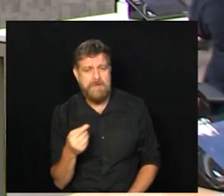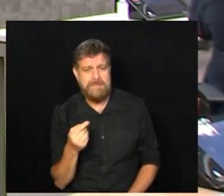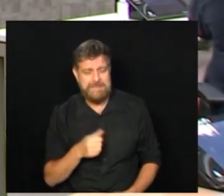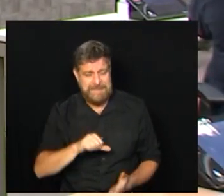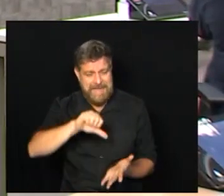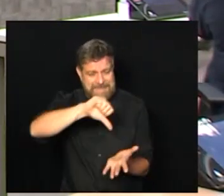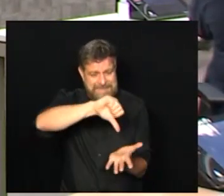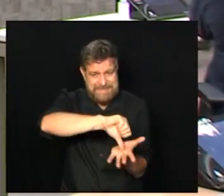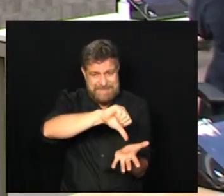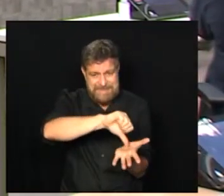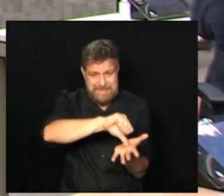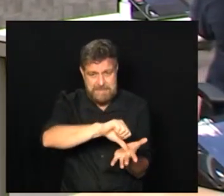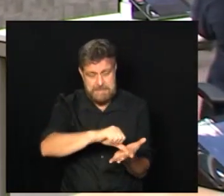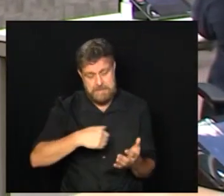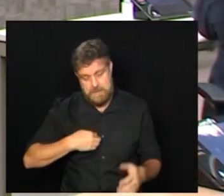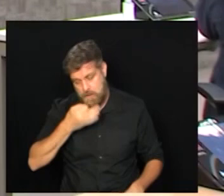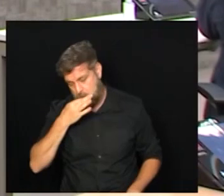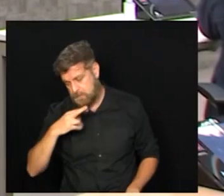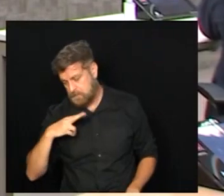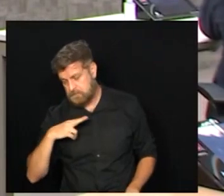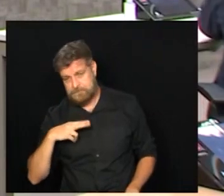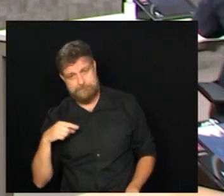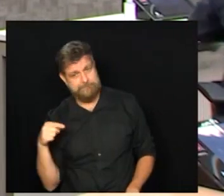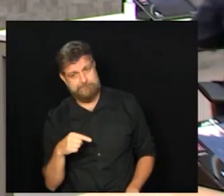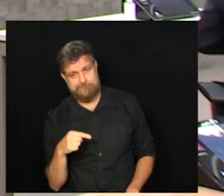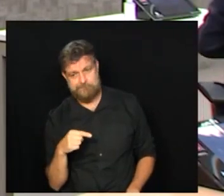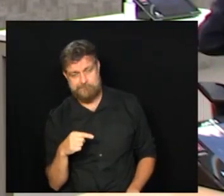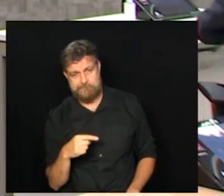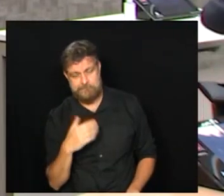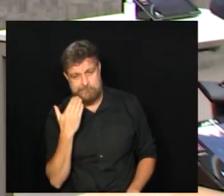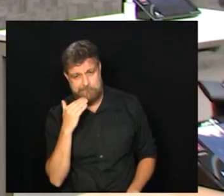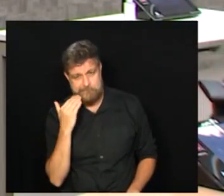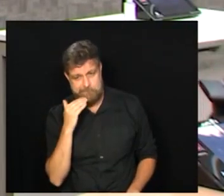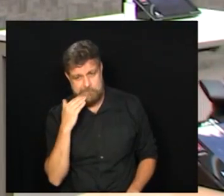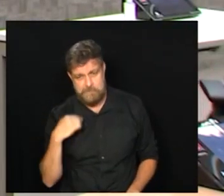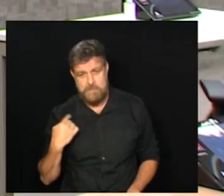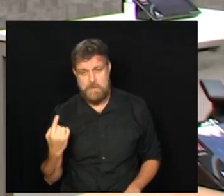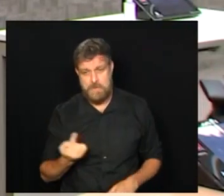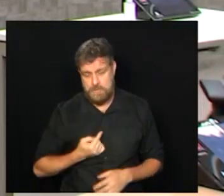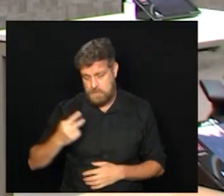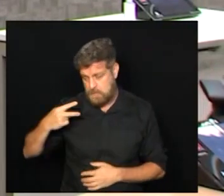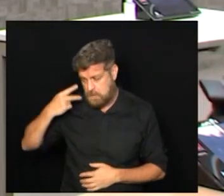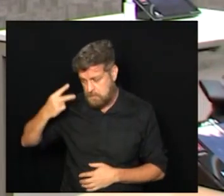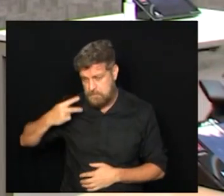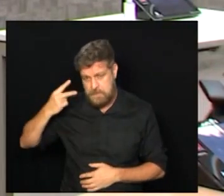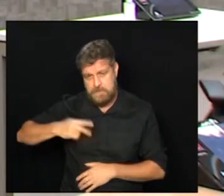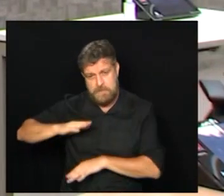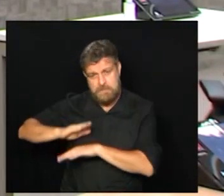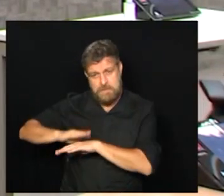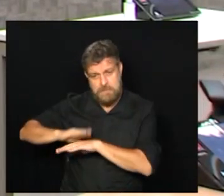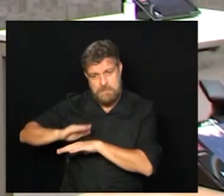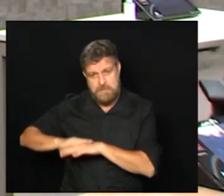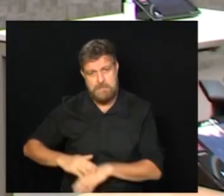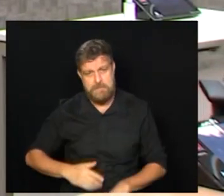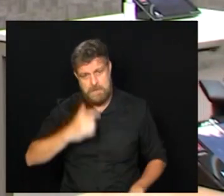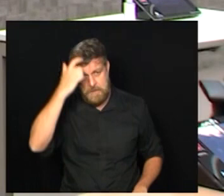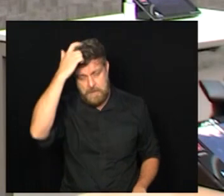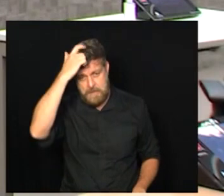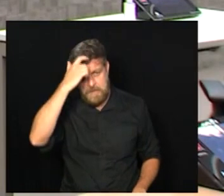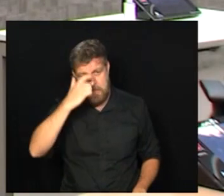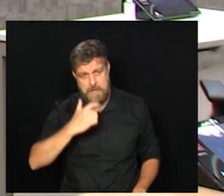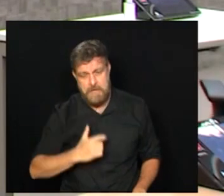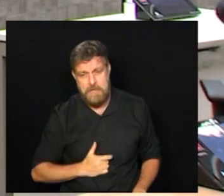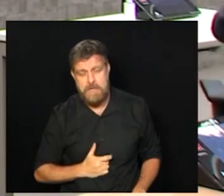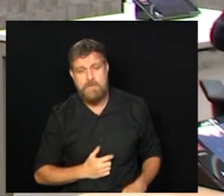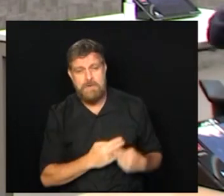sede no momento, que no meu ponto de vista não é a sede. Então nós como vereador e eu como o